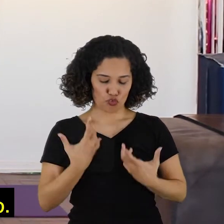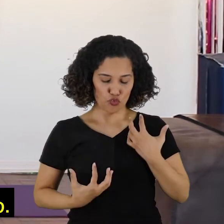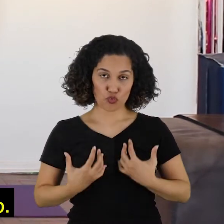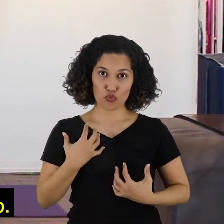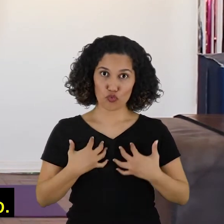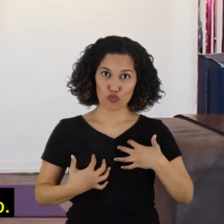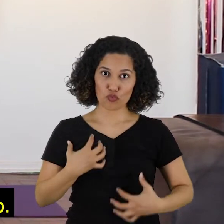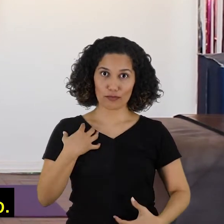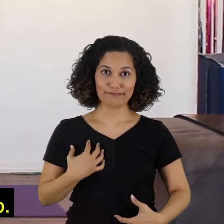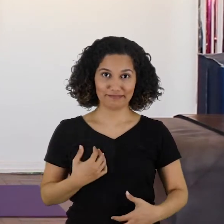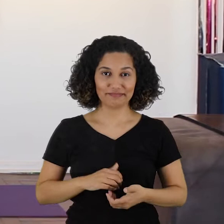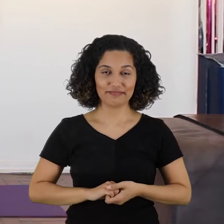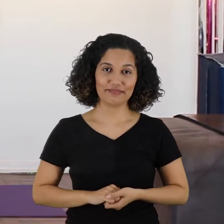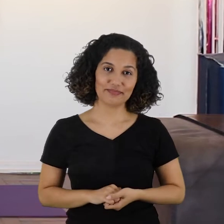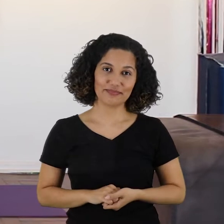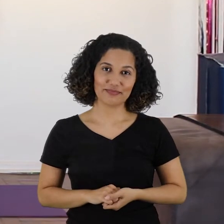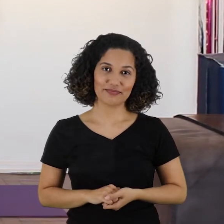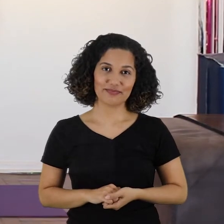aconteceu aí no seu corpo.